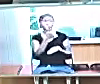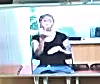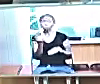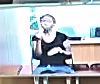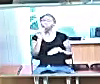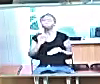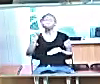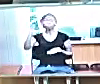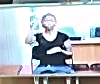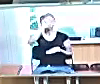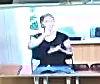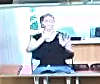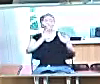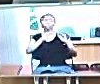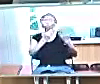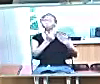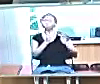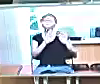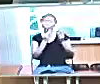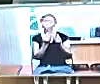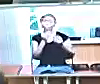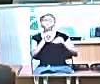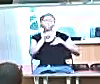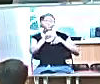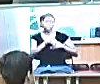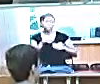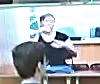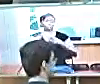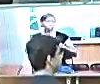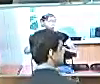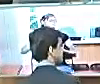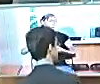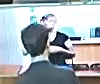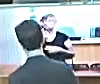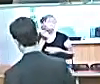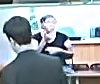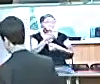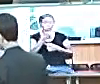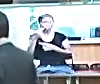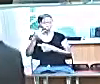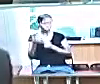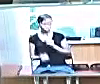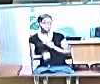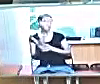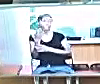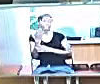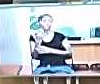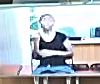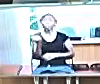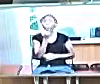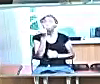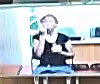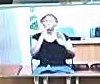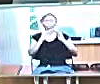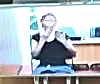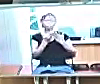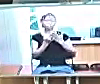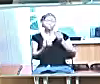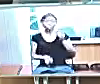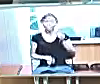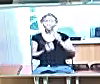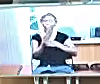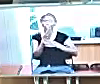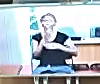prestes a ter a iaa 22ª que é uma importante escola a ser criada há